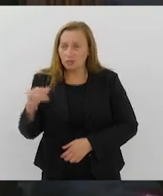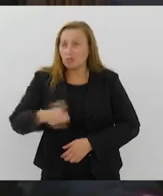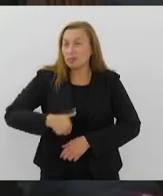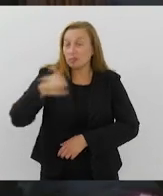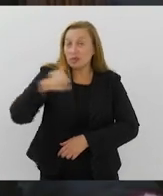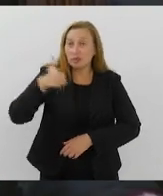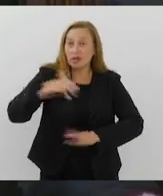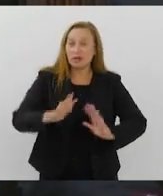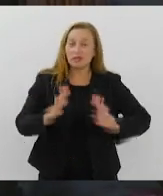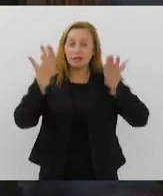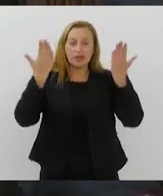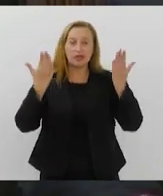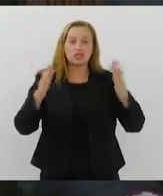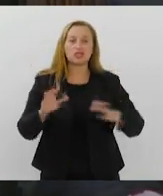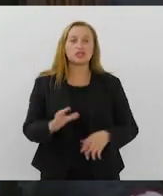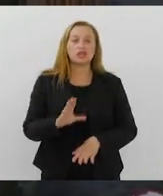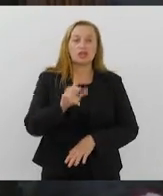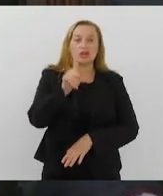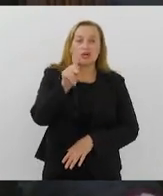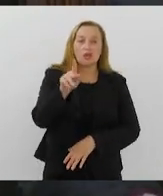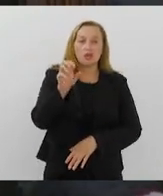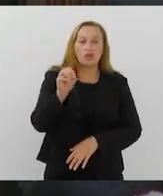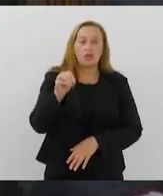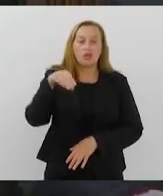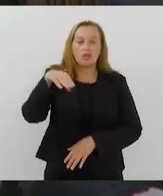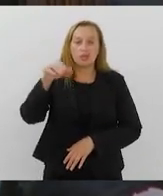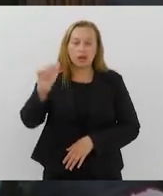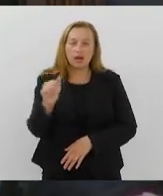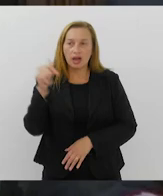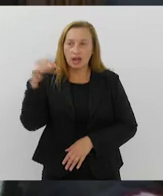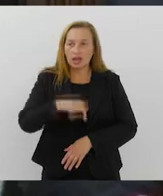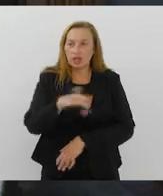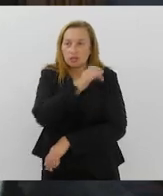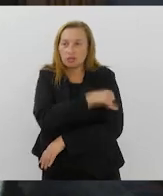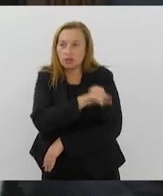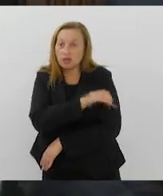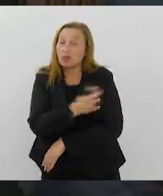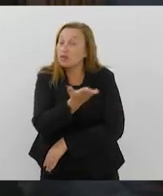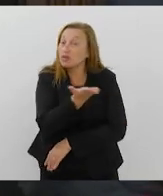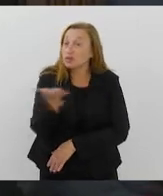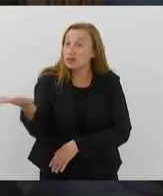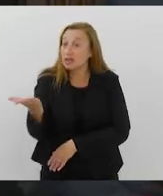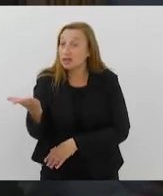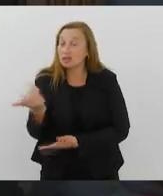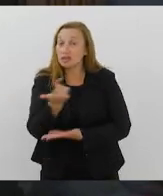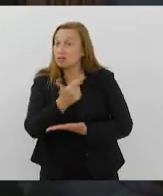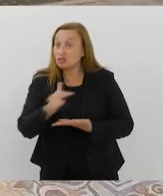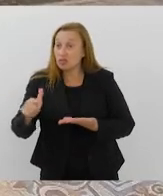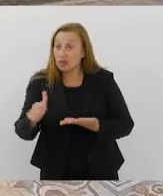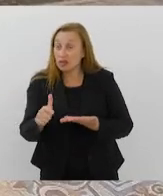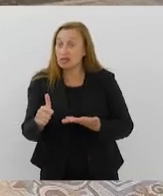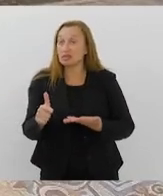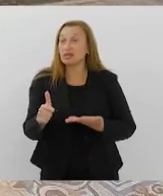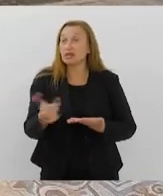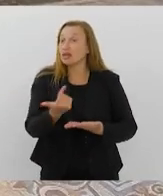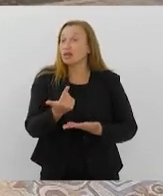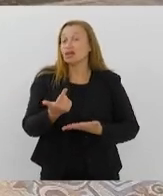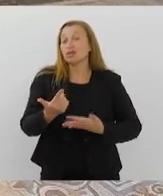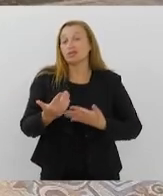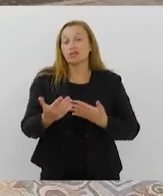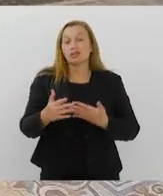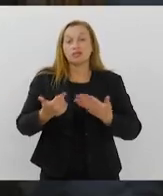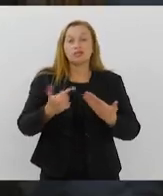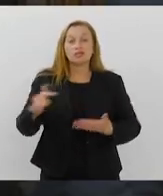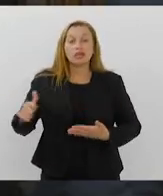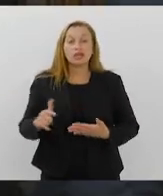Coma aqui no Rio de Janeiro comigo, Careca também, e todos vocês, que sem vocês não existiria a Conde Coma.